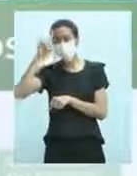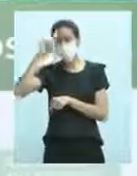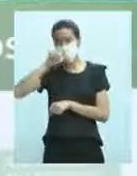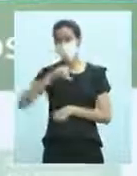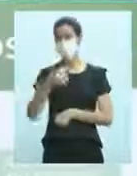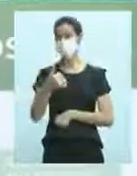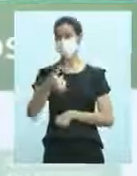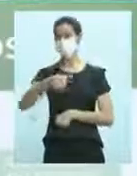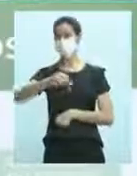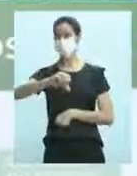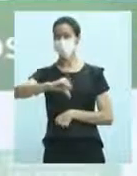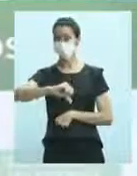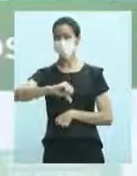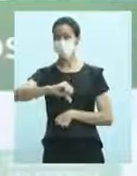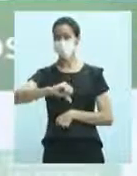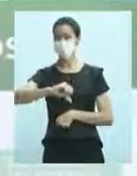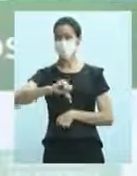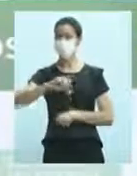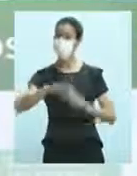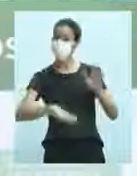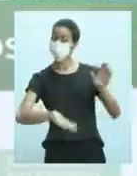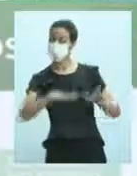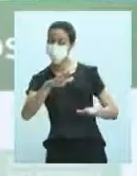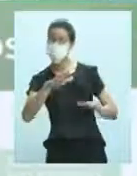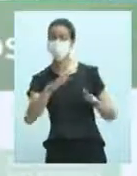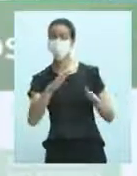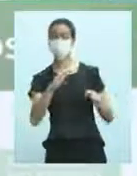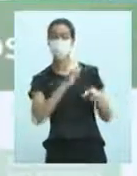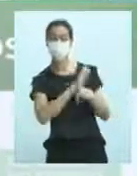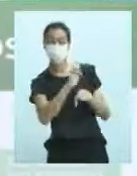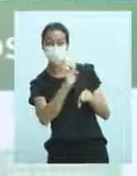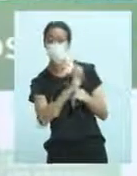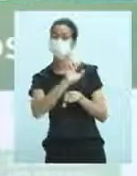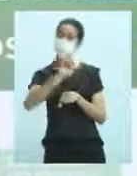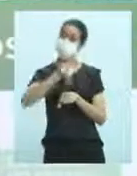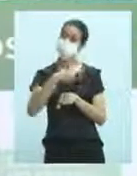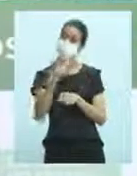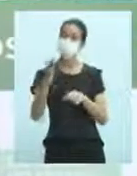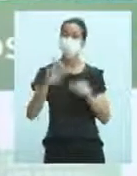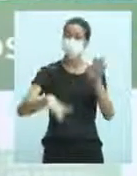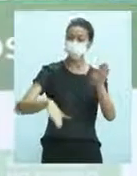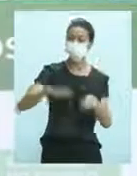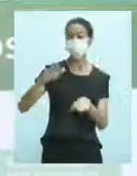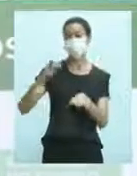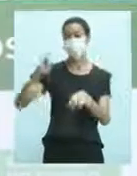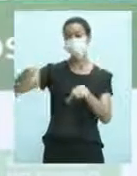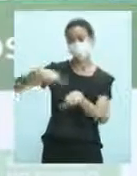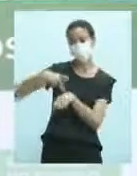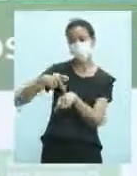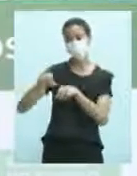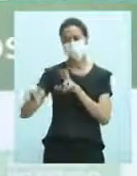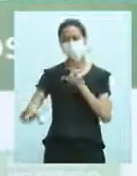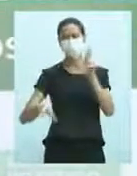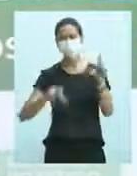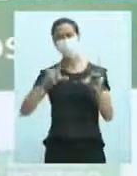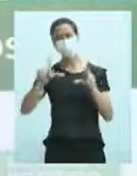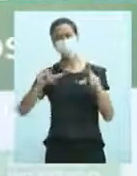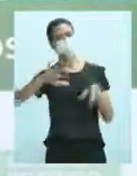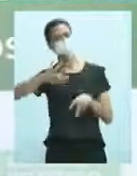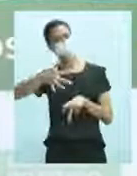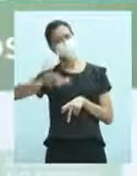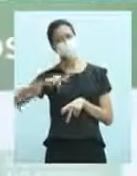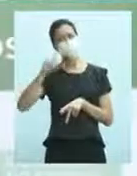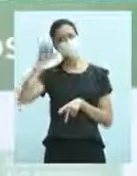a média também que varia muito país por país estado por estado geralmente entre 14 a